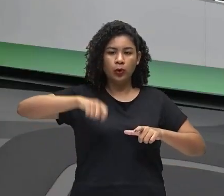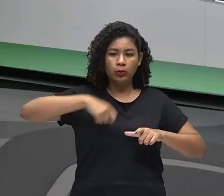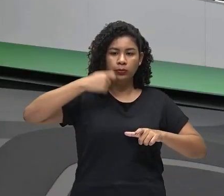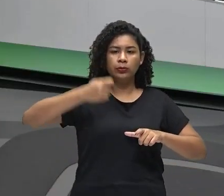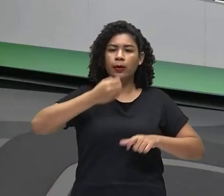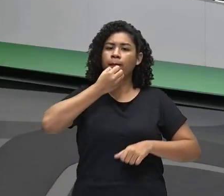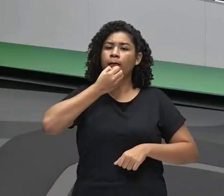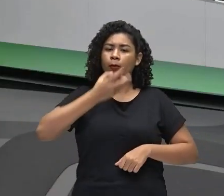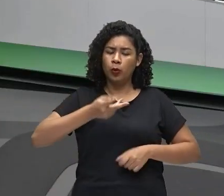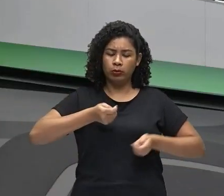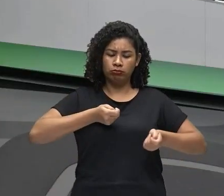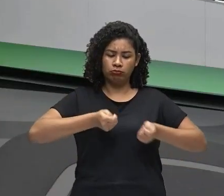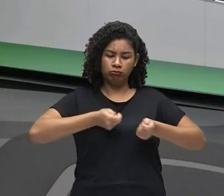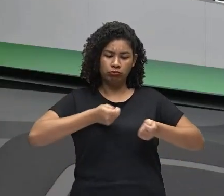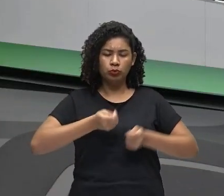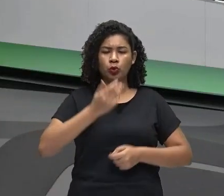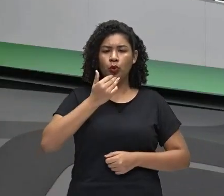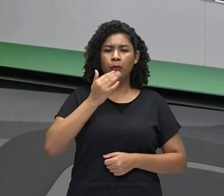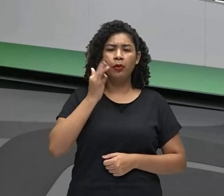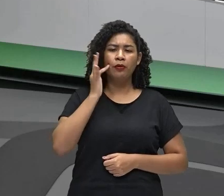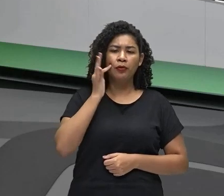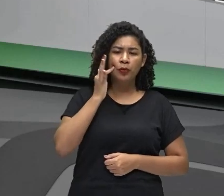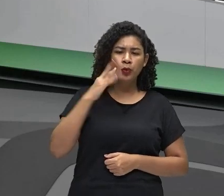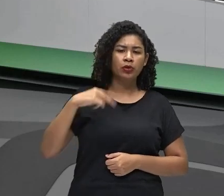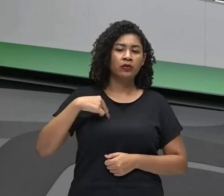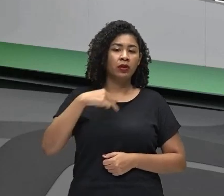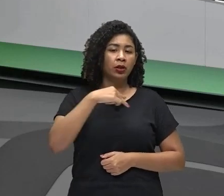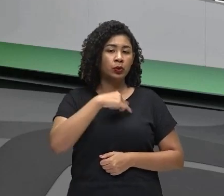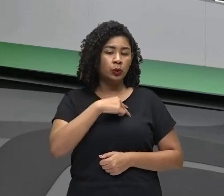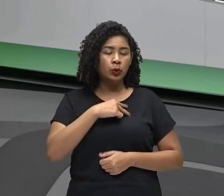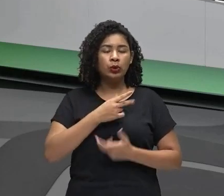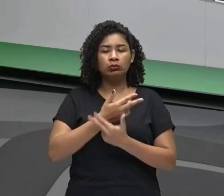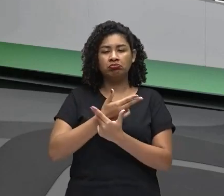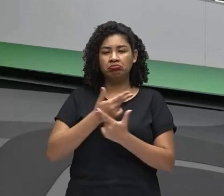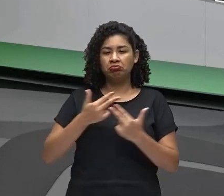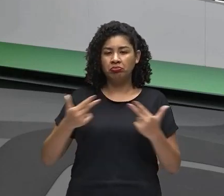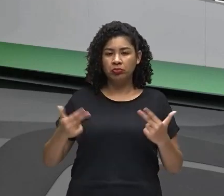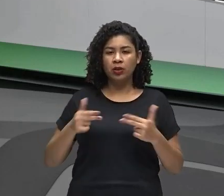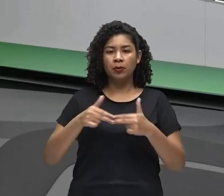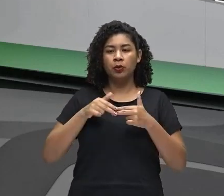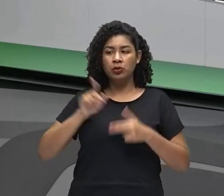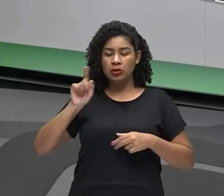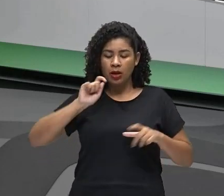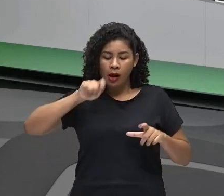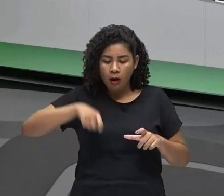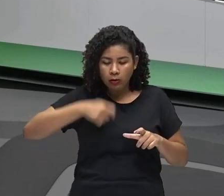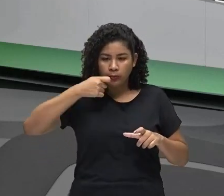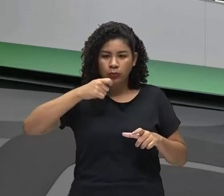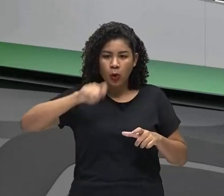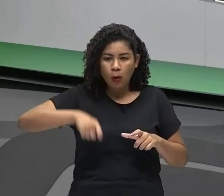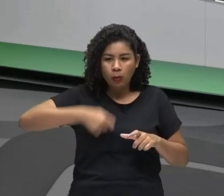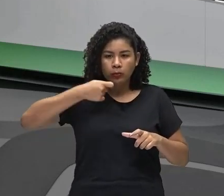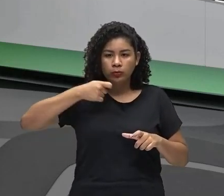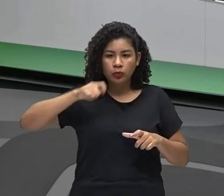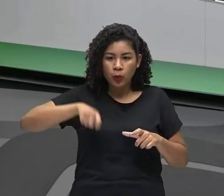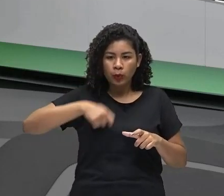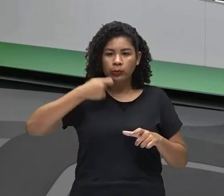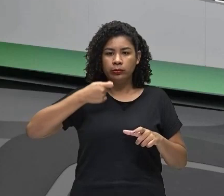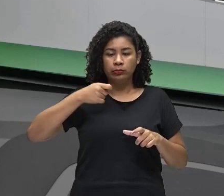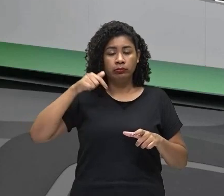bem balanceada, come frutas e verduras, né, legumes, e ela está consumindo ali um pouco daqueles que são os